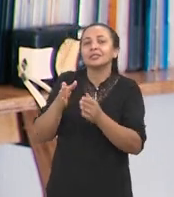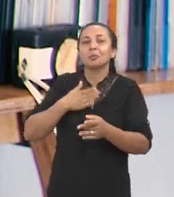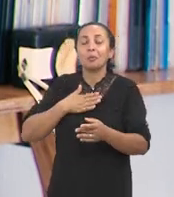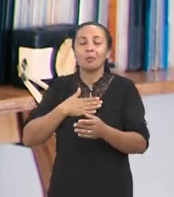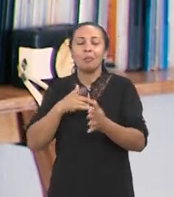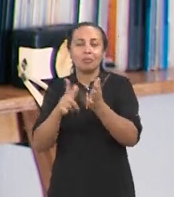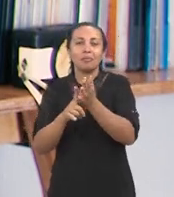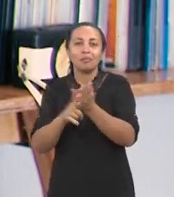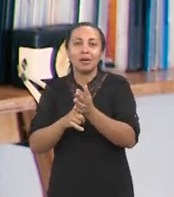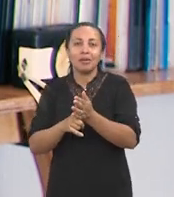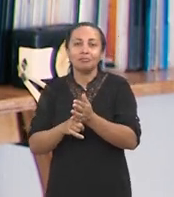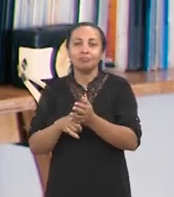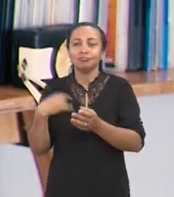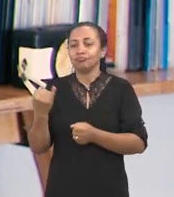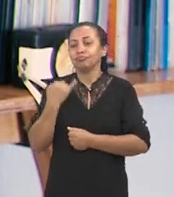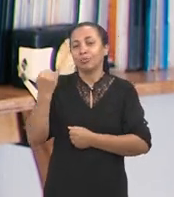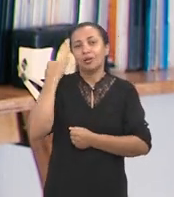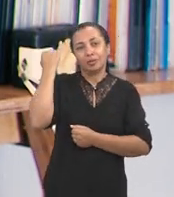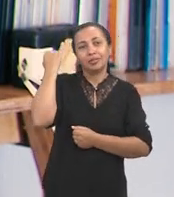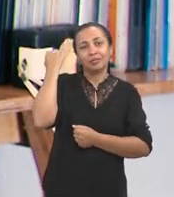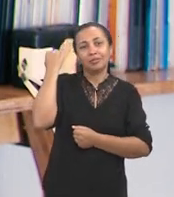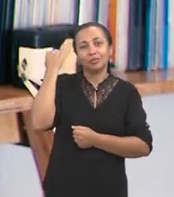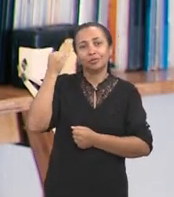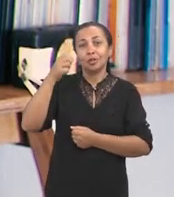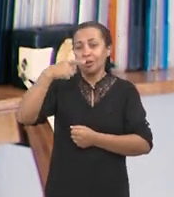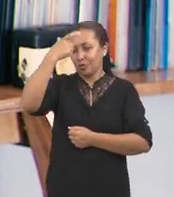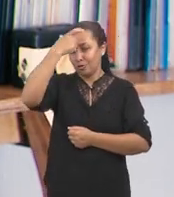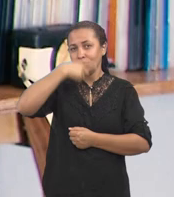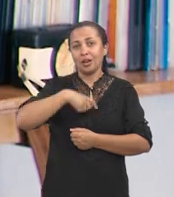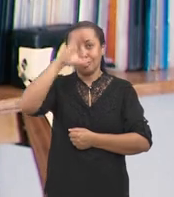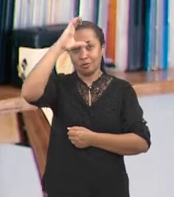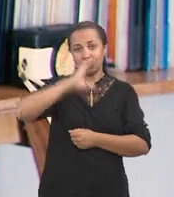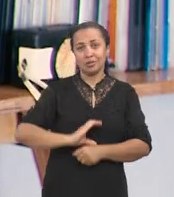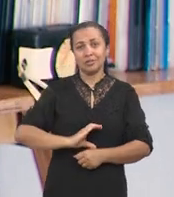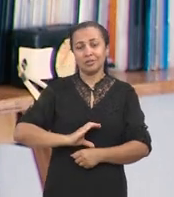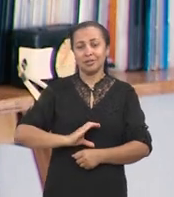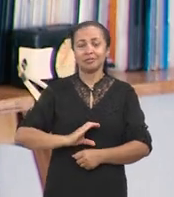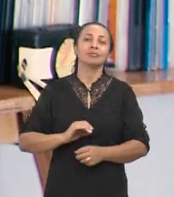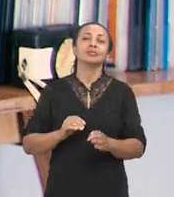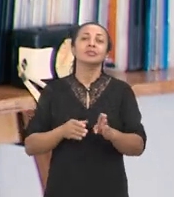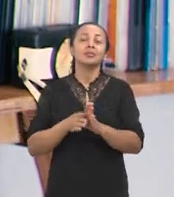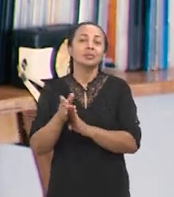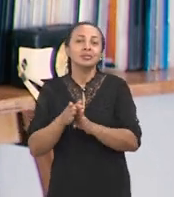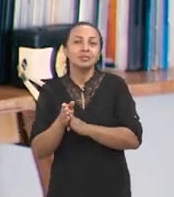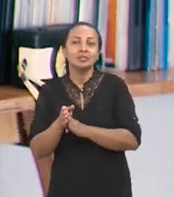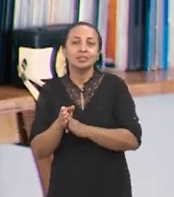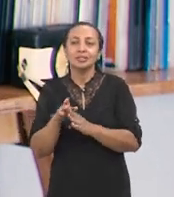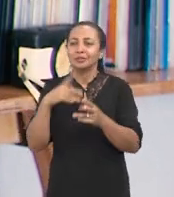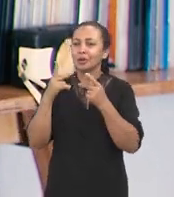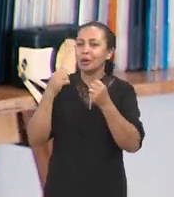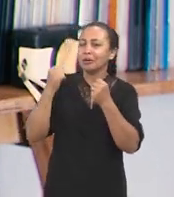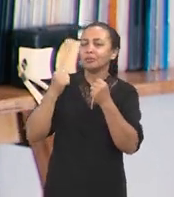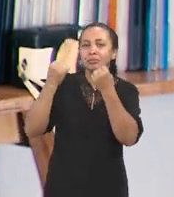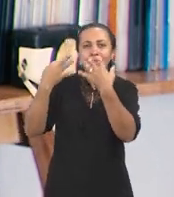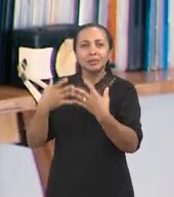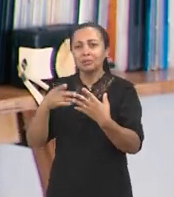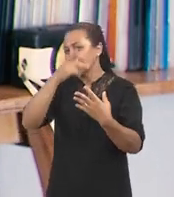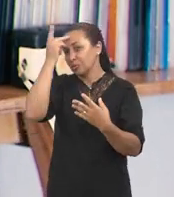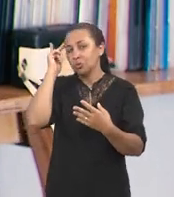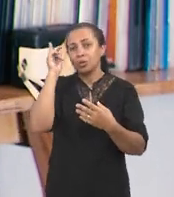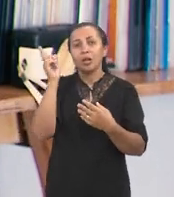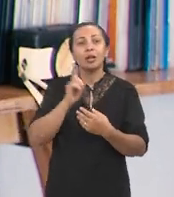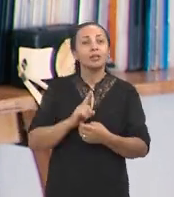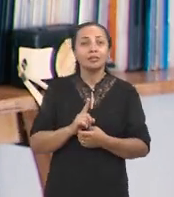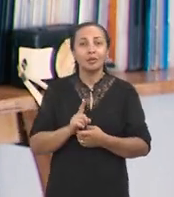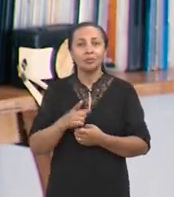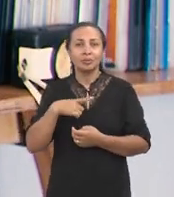o meu papel né que entra a minha intervenção a mediação é dizer para essas pessoas é